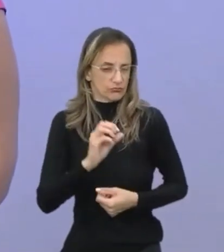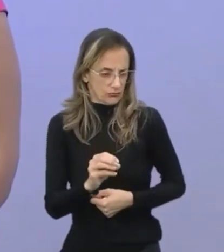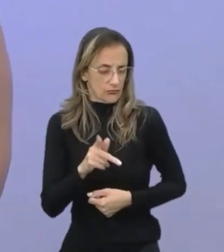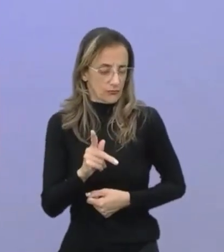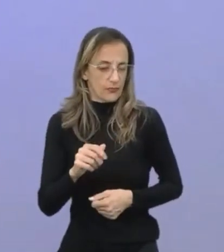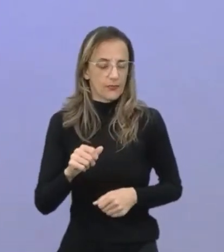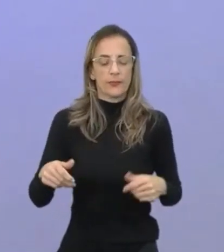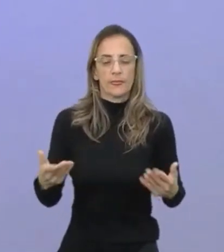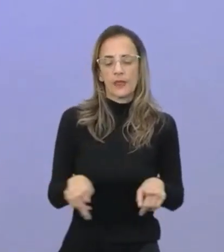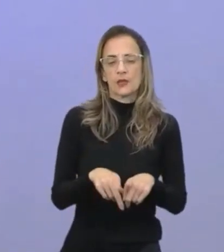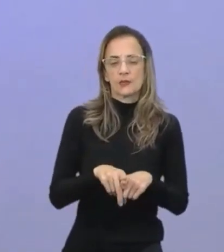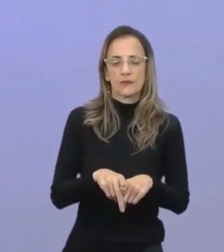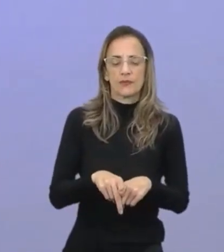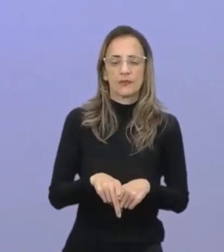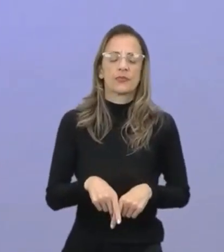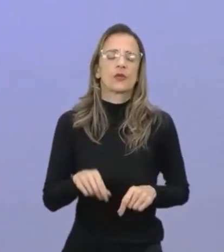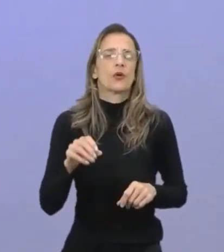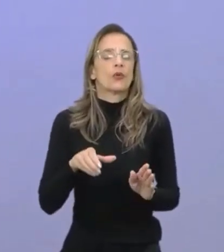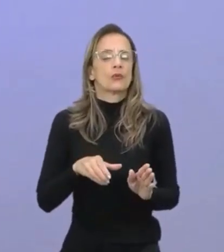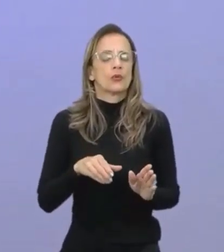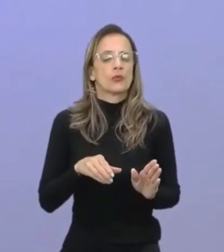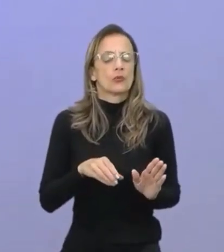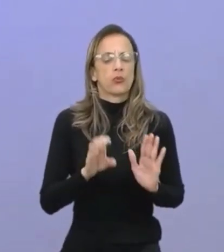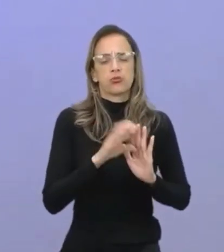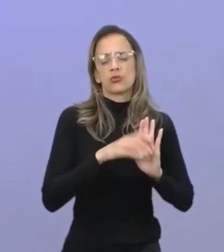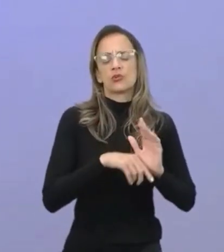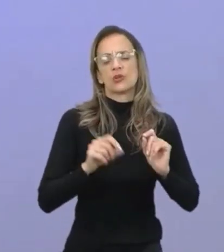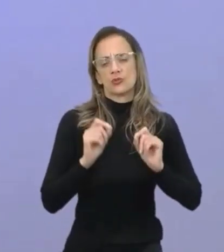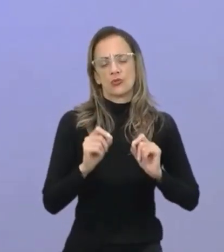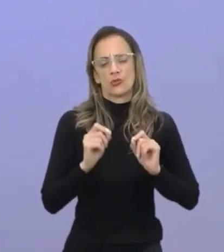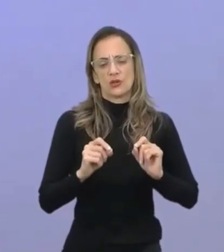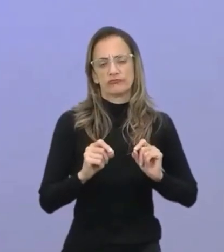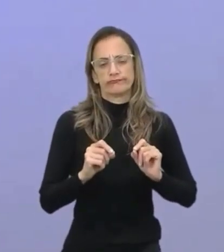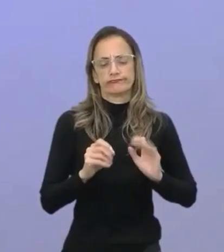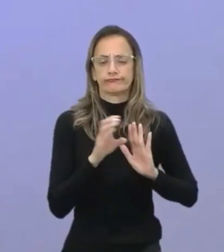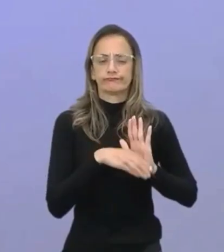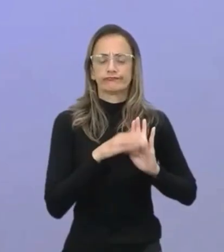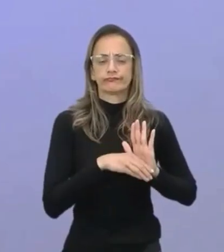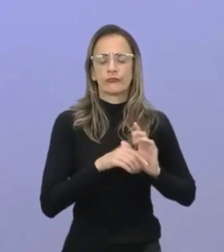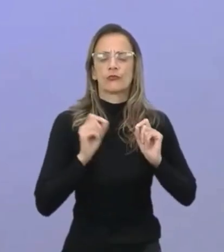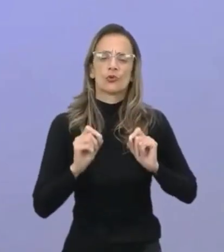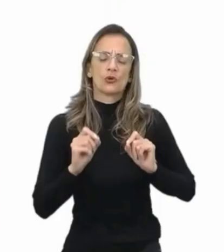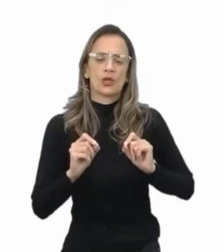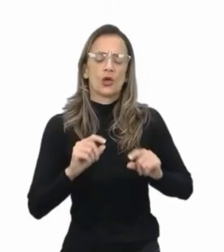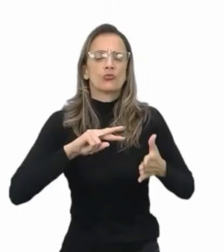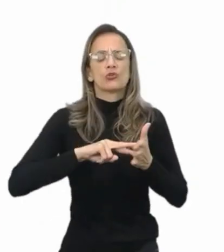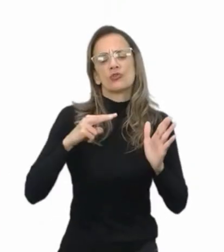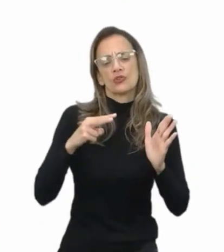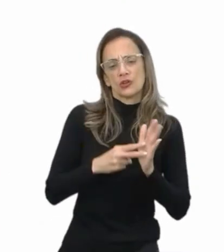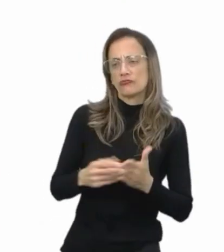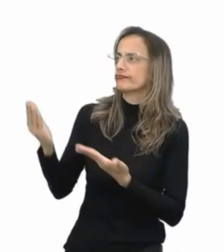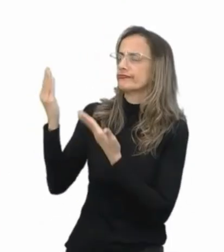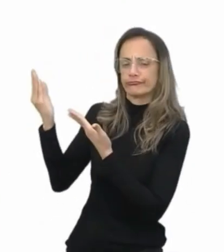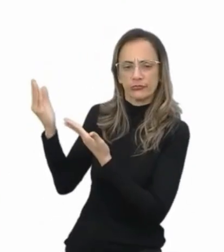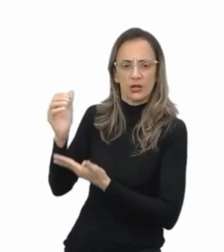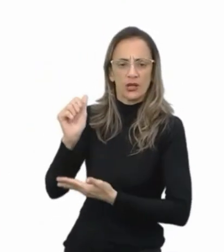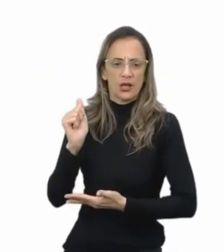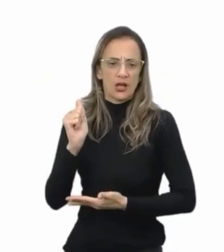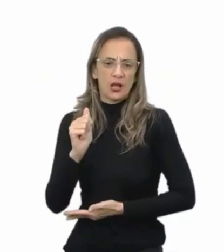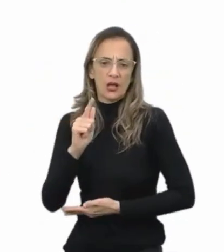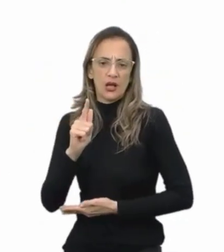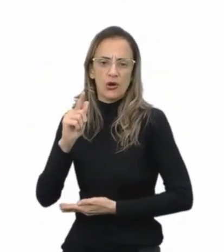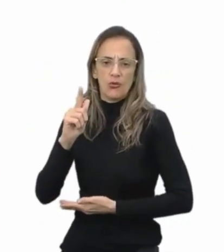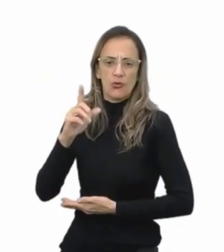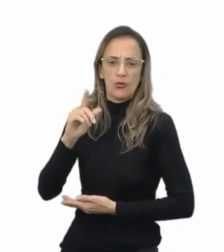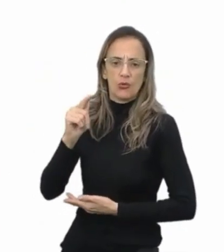da construção de algoritmo. A gente vai trazer ali para o nosso estudante o conceito de algoritmo, o que é então o algoritmo, o que esses algoritmos eles